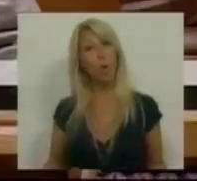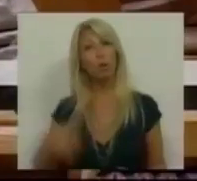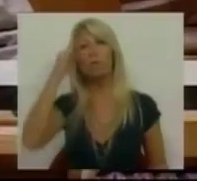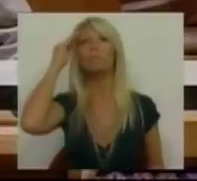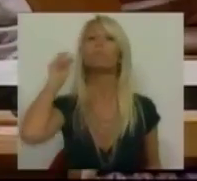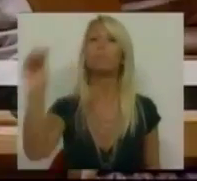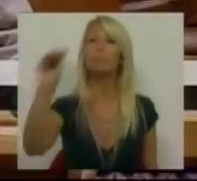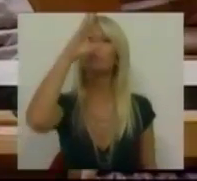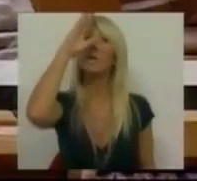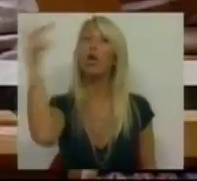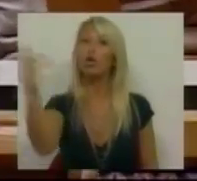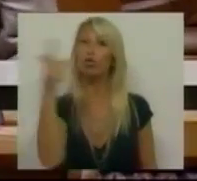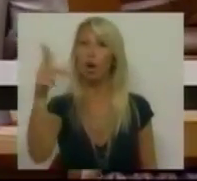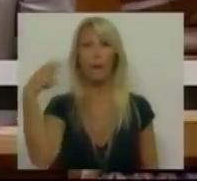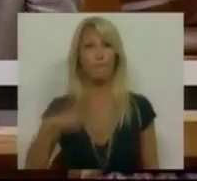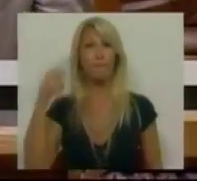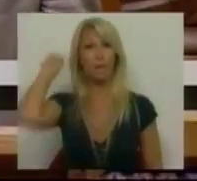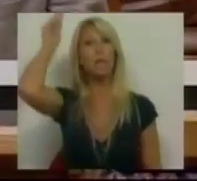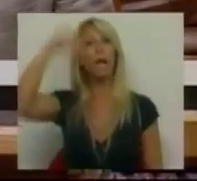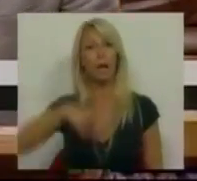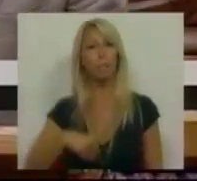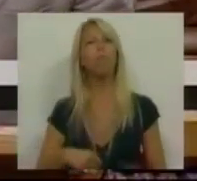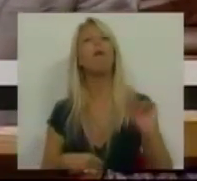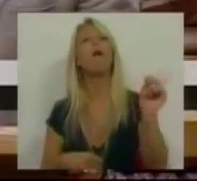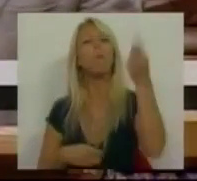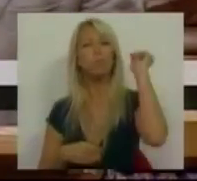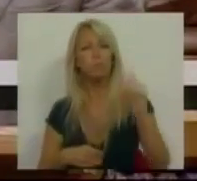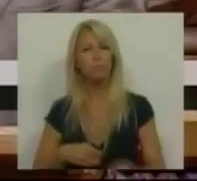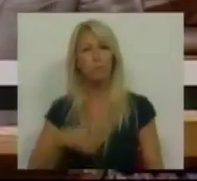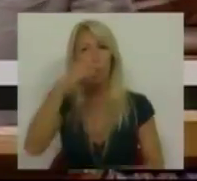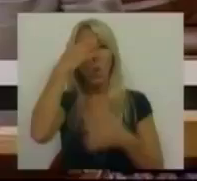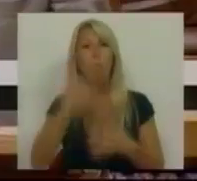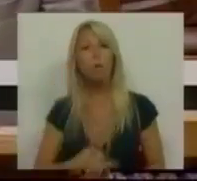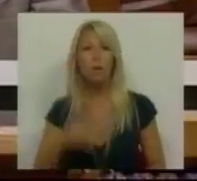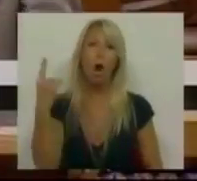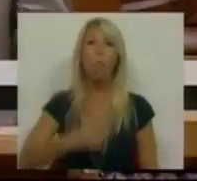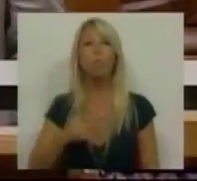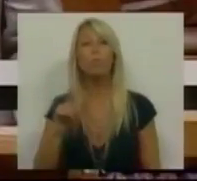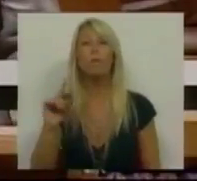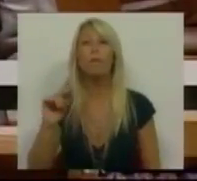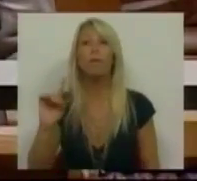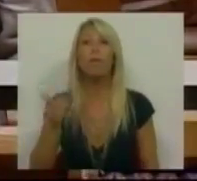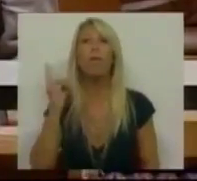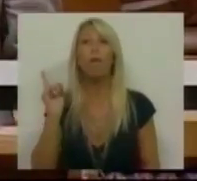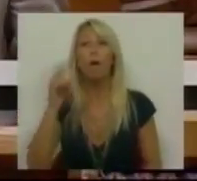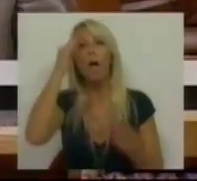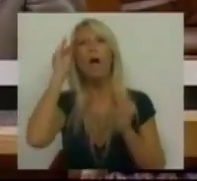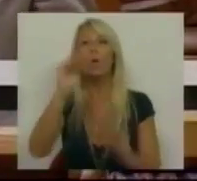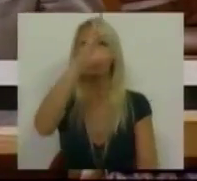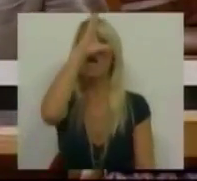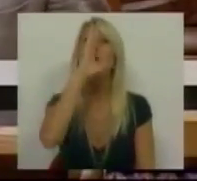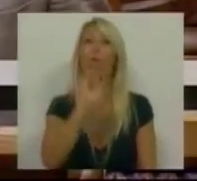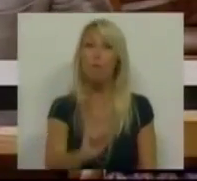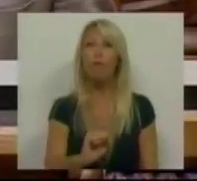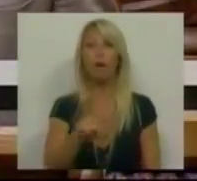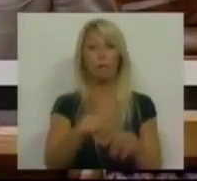à Troika pelo Presidente da República, se não é o bom senso que deveria ser também aconselhado ao Governo e às suas políticas